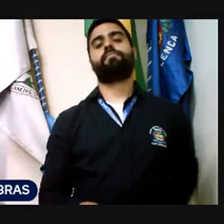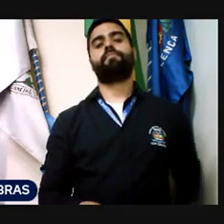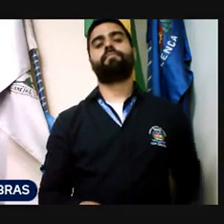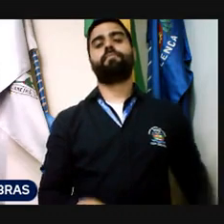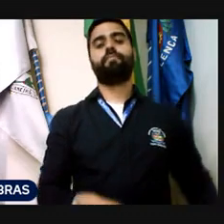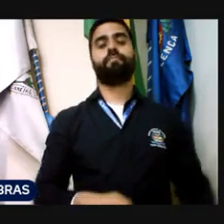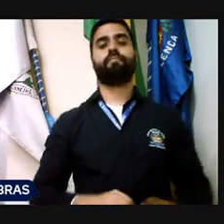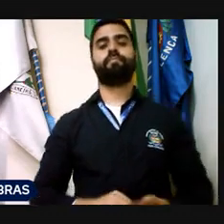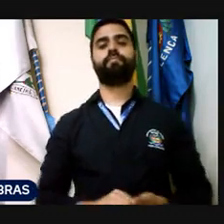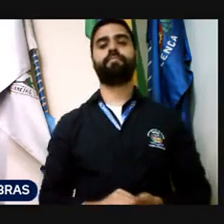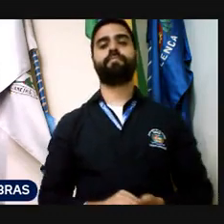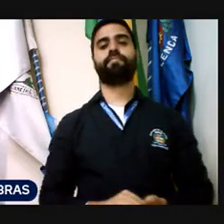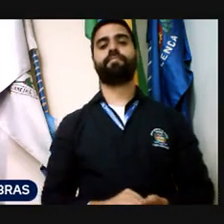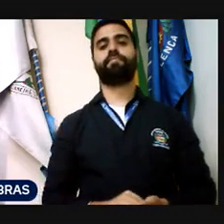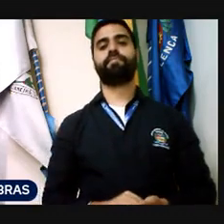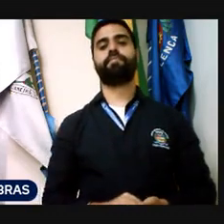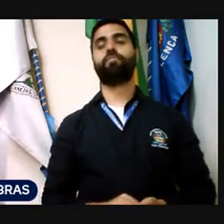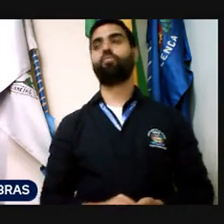Saulo Correia.